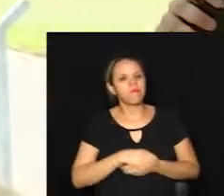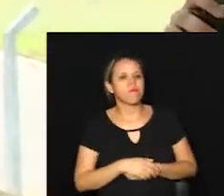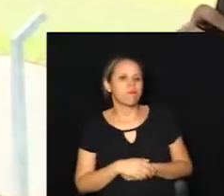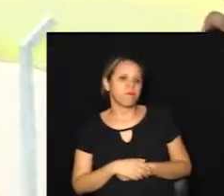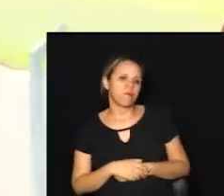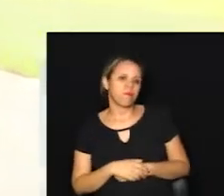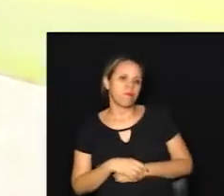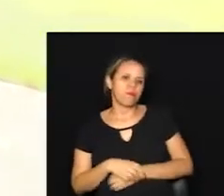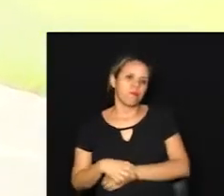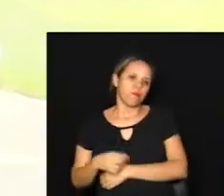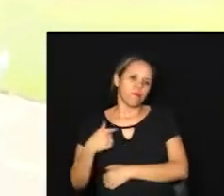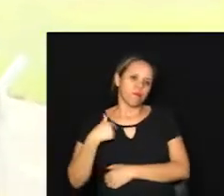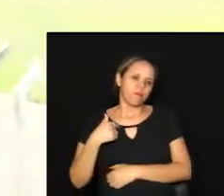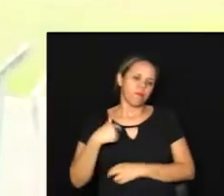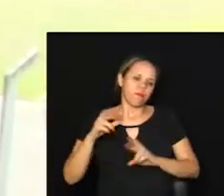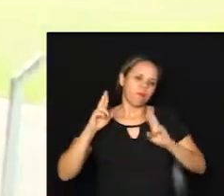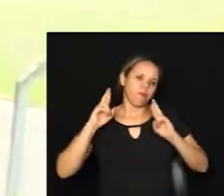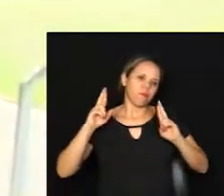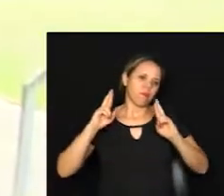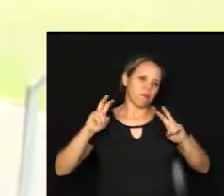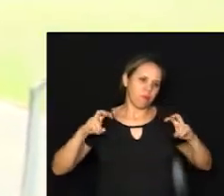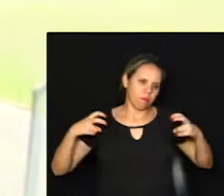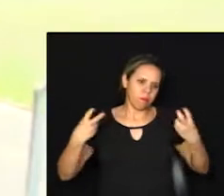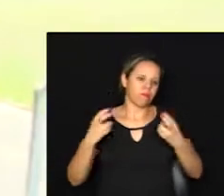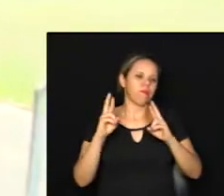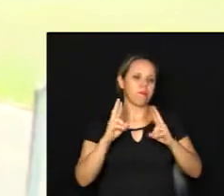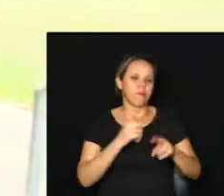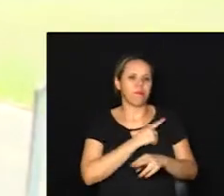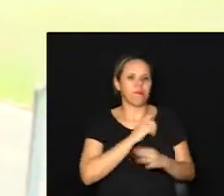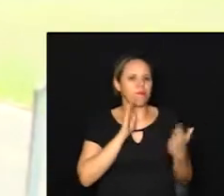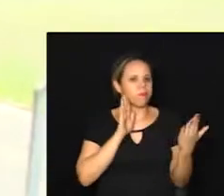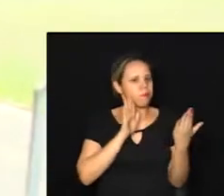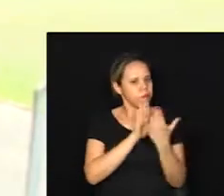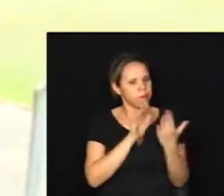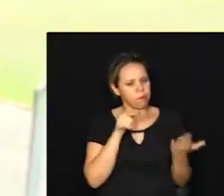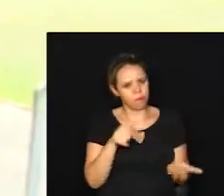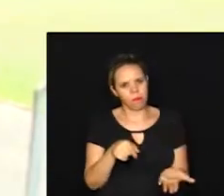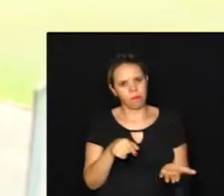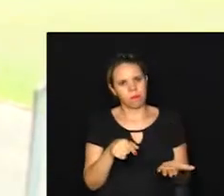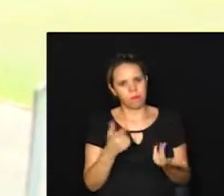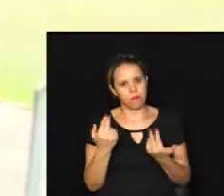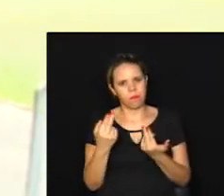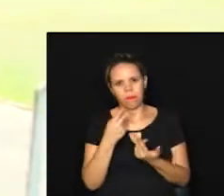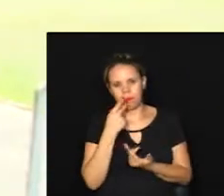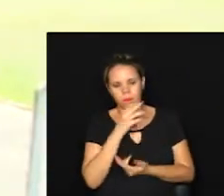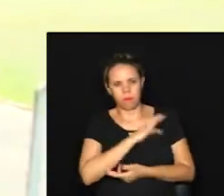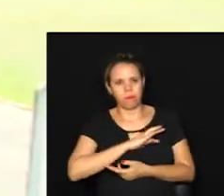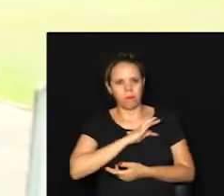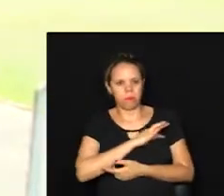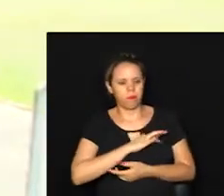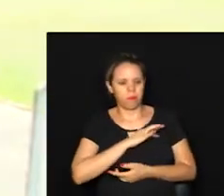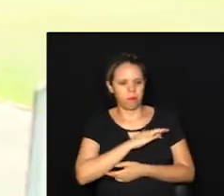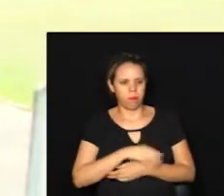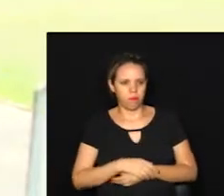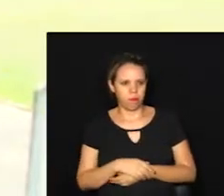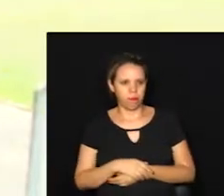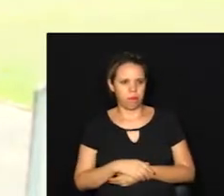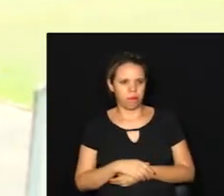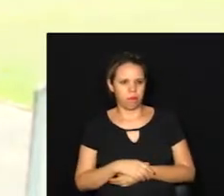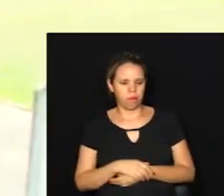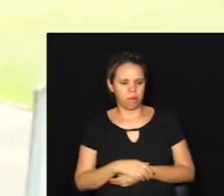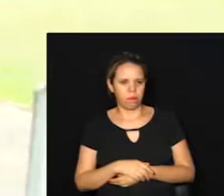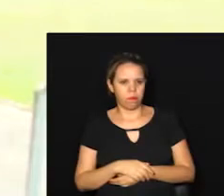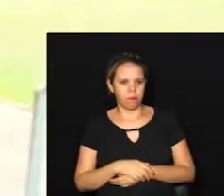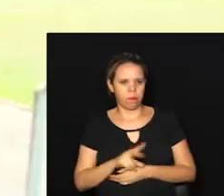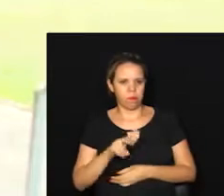Como torcedor, eu espero que o Guarani encare essa partida, como falou o saudoso